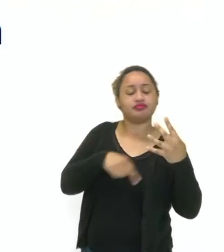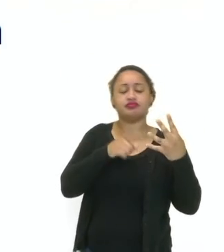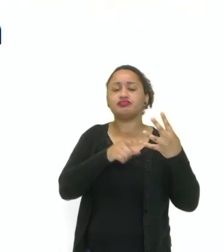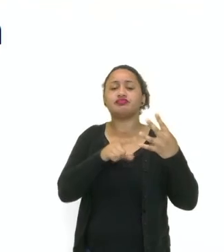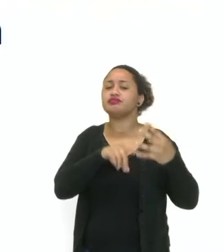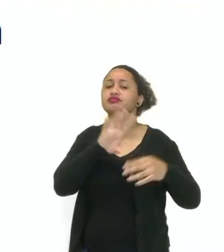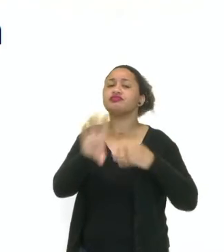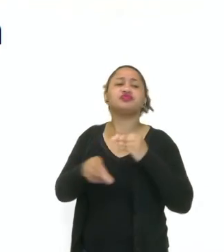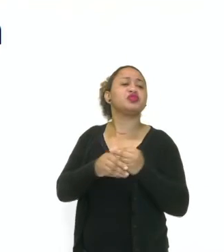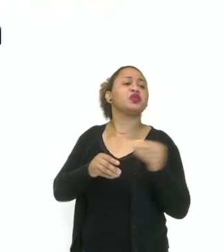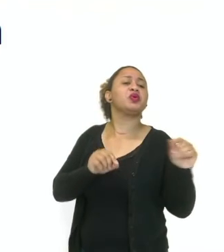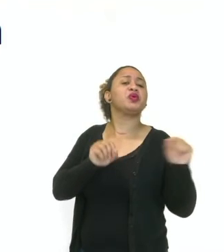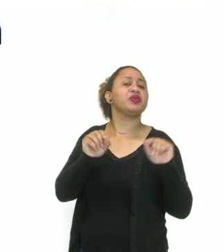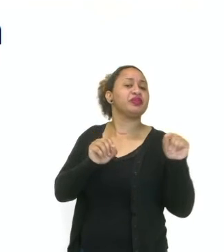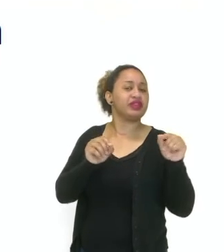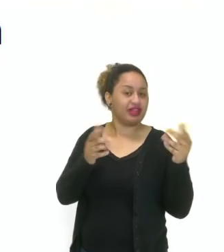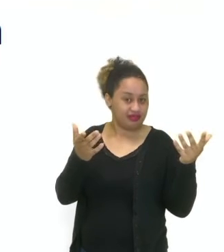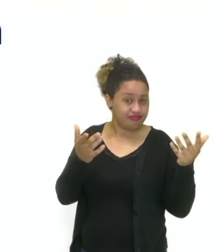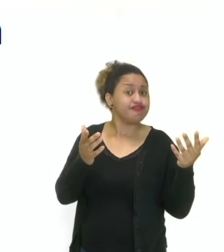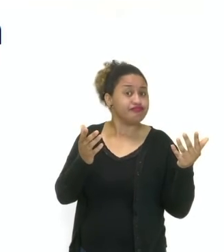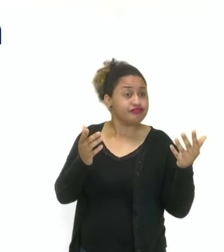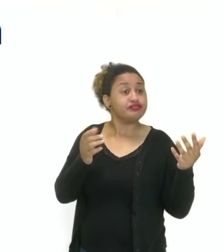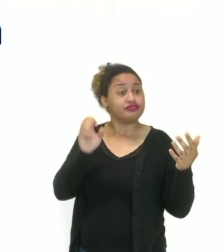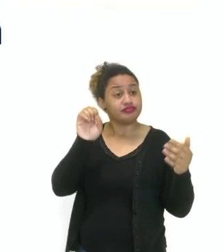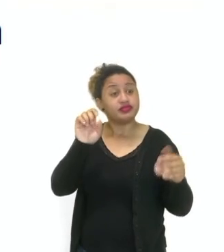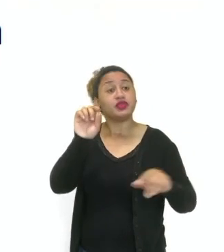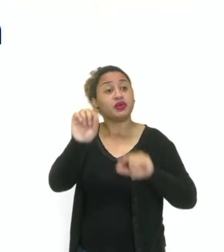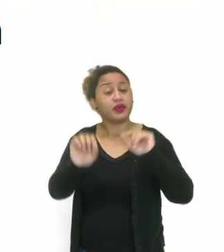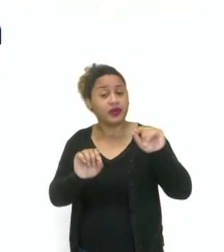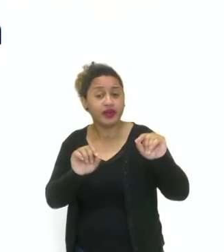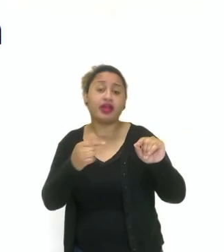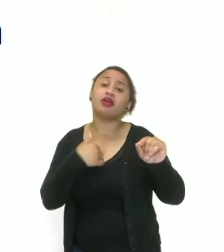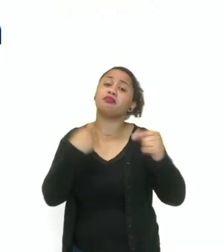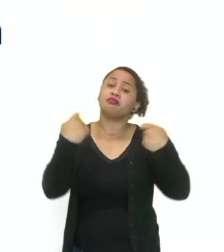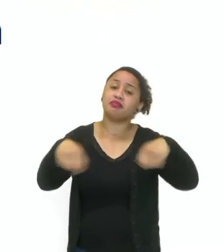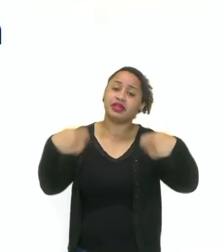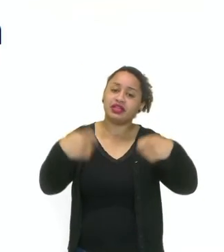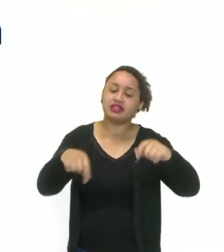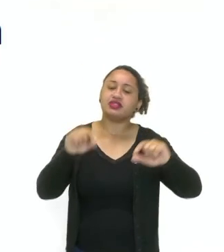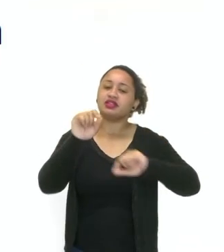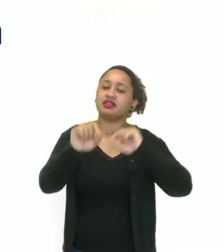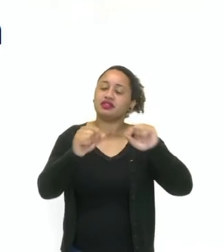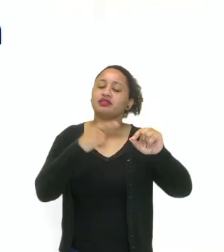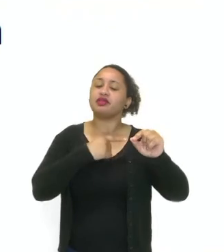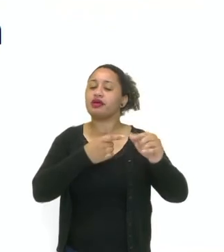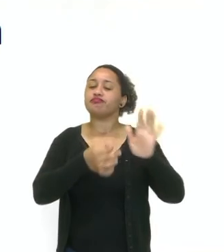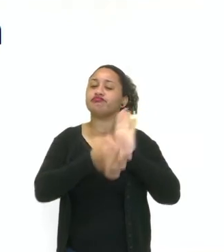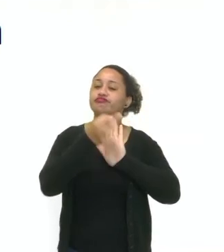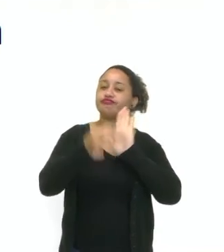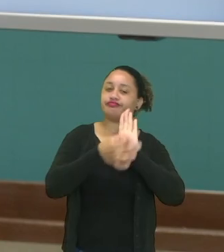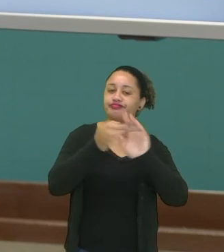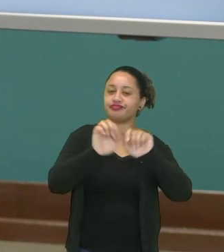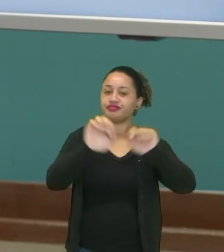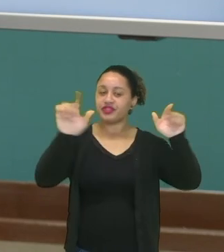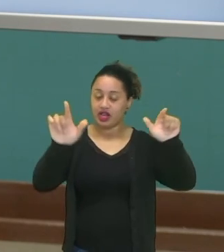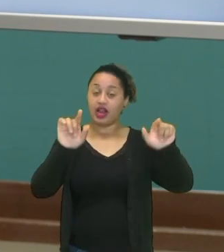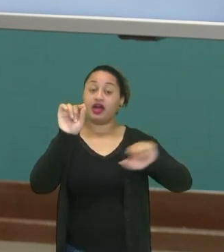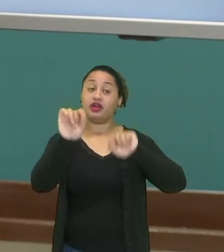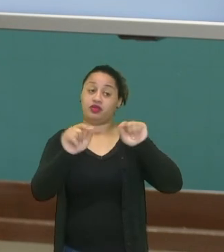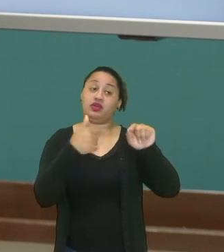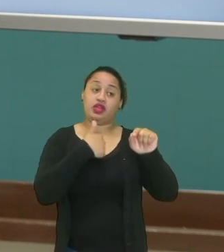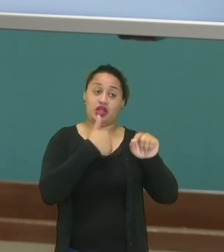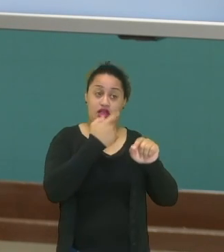conclusão? Ah, acertou! Quem disse que deve haver o quê? Uma articulação lógica entre o quê?